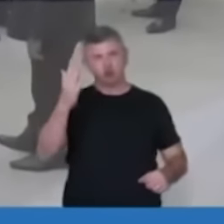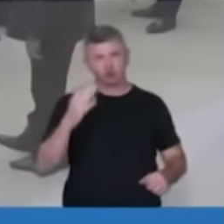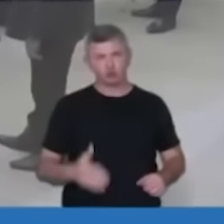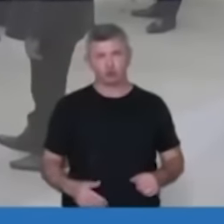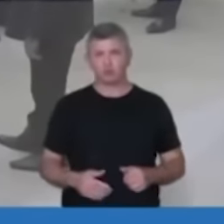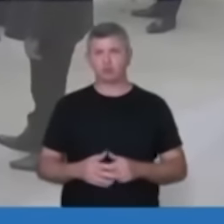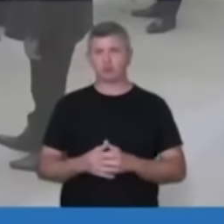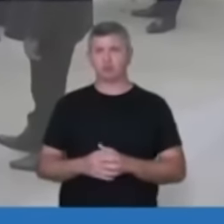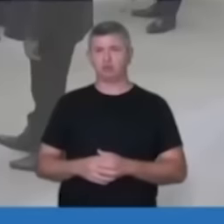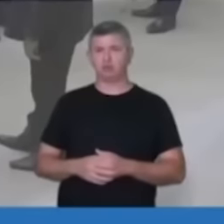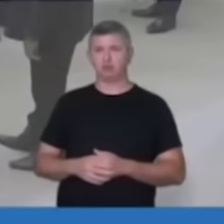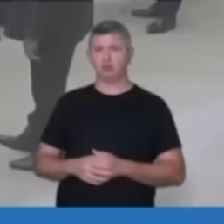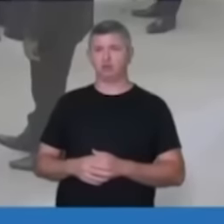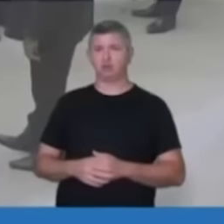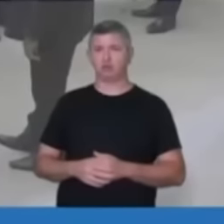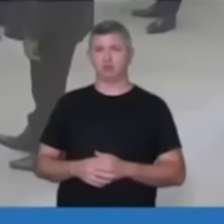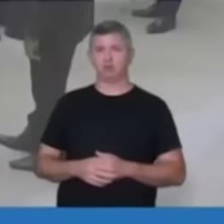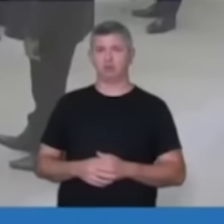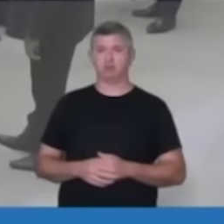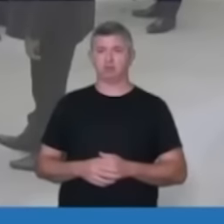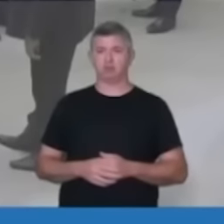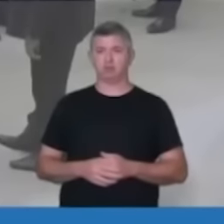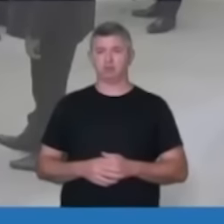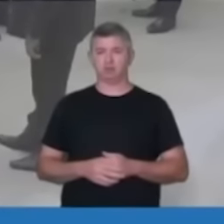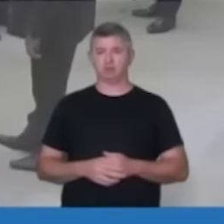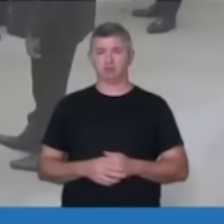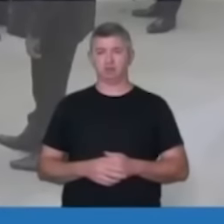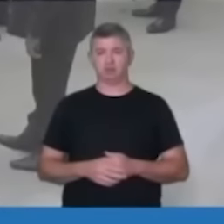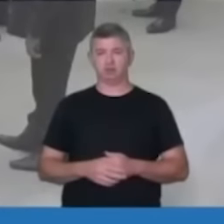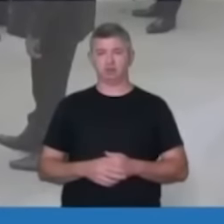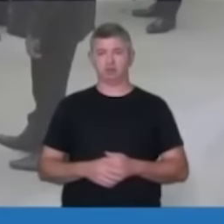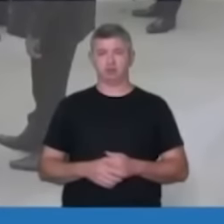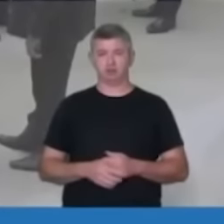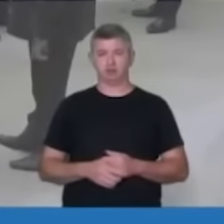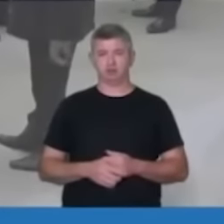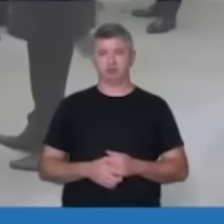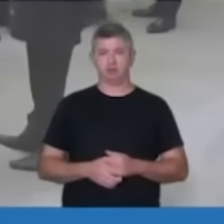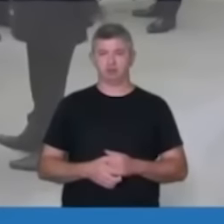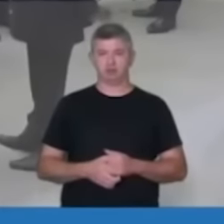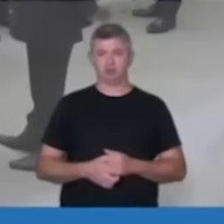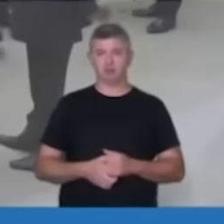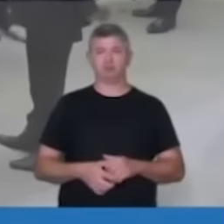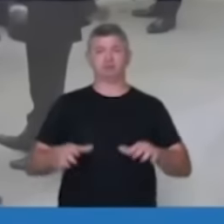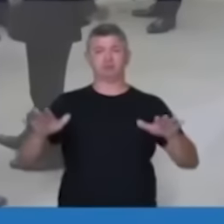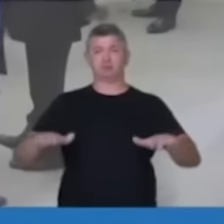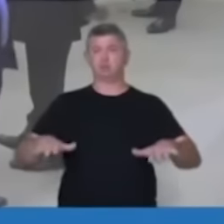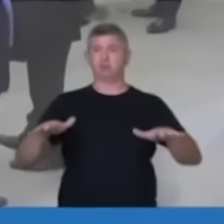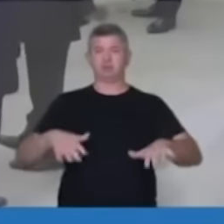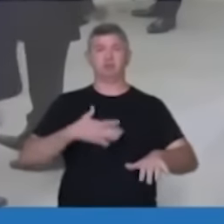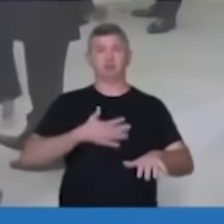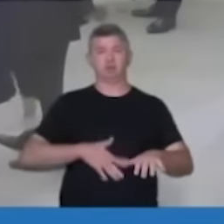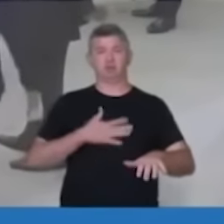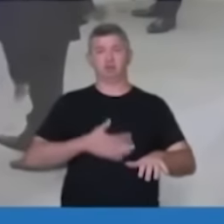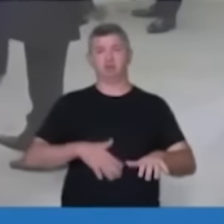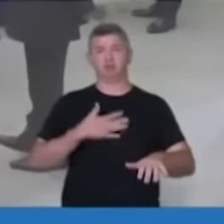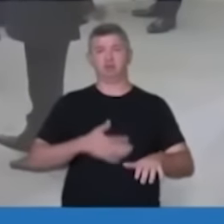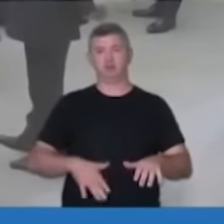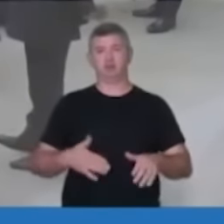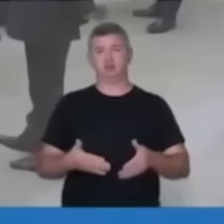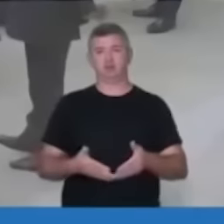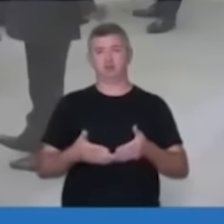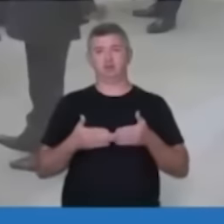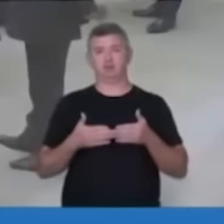matéria Senor Senor deput vamos ter por favor vamos ter calma nessa hora ter calma nessa hora